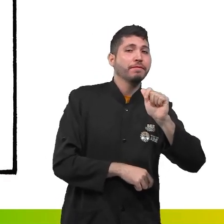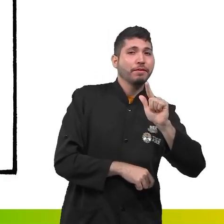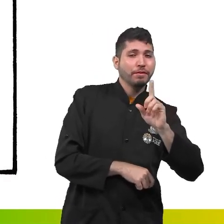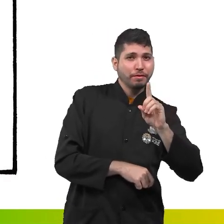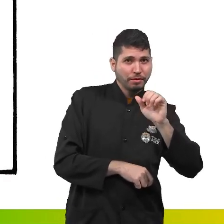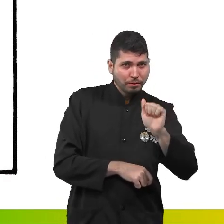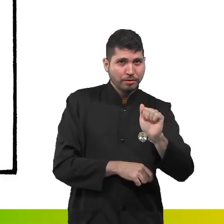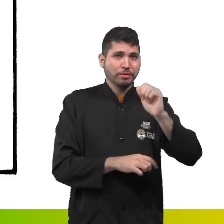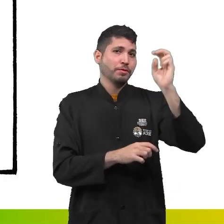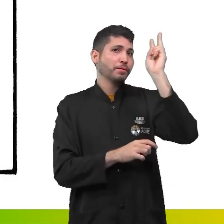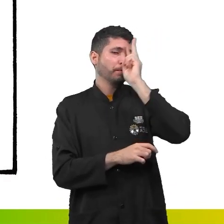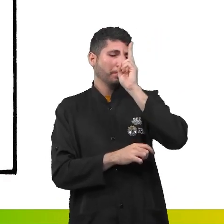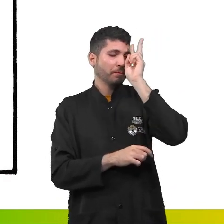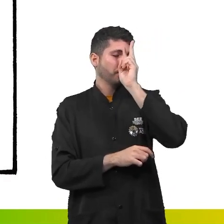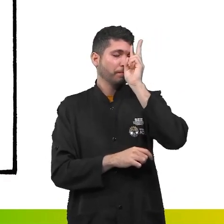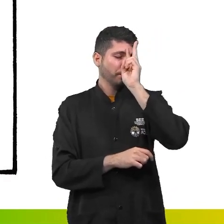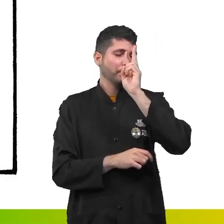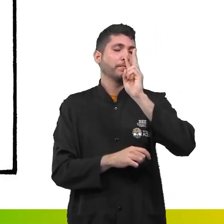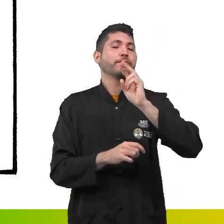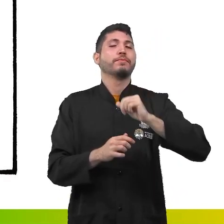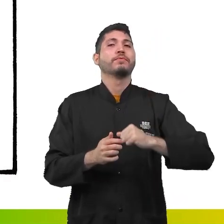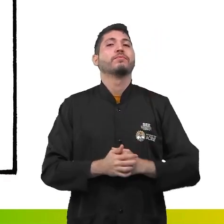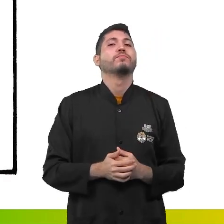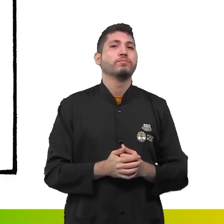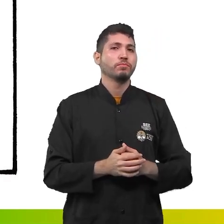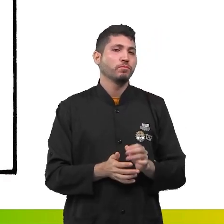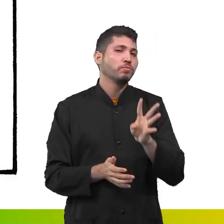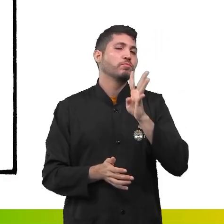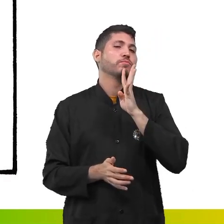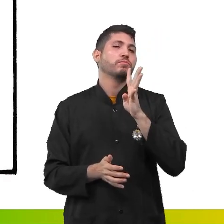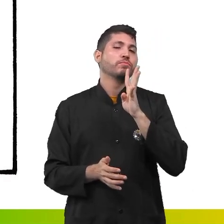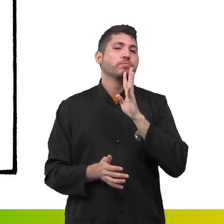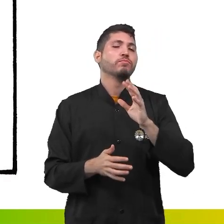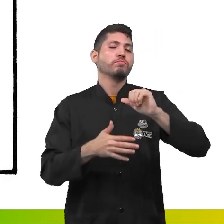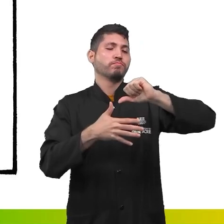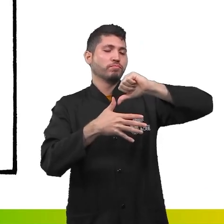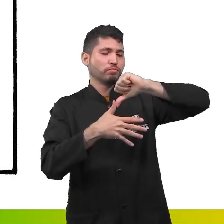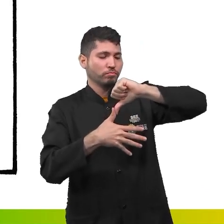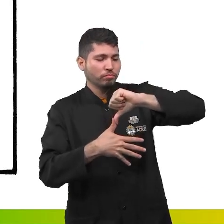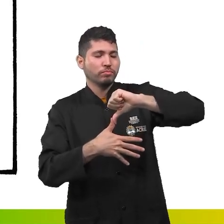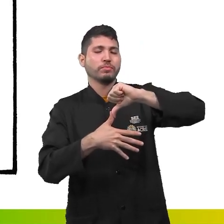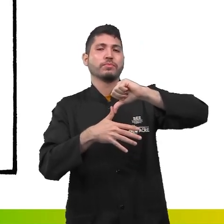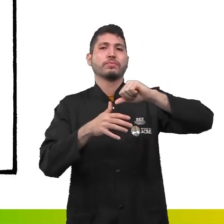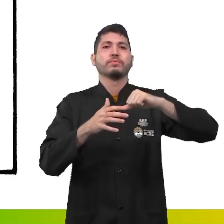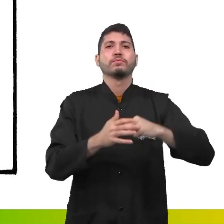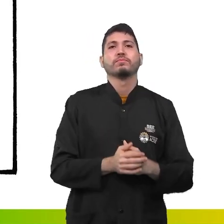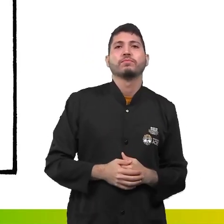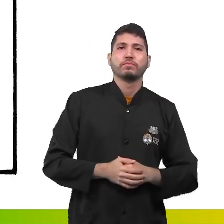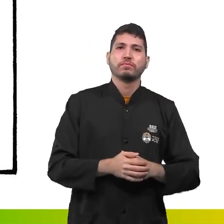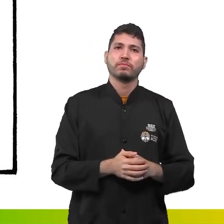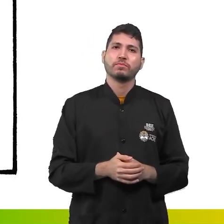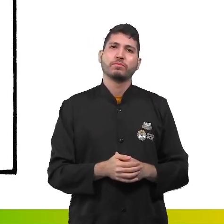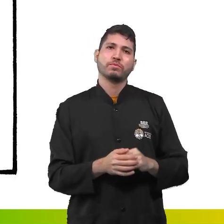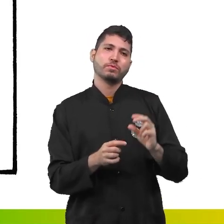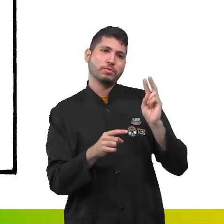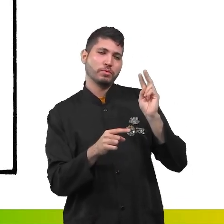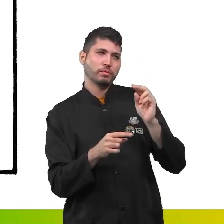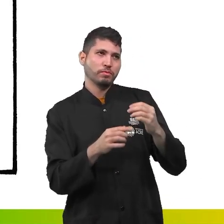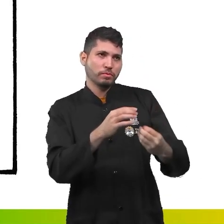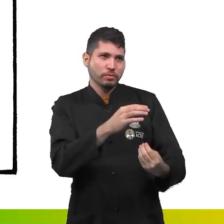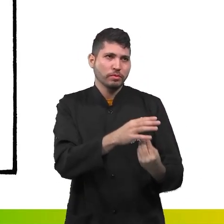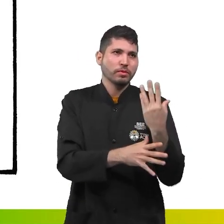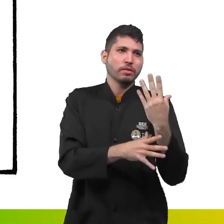uma historieta muito conhecida na América do Sul, foi criada na Argentina,